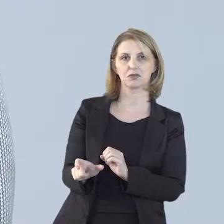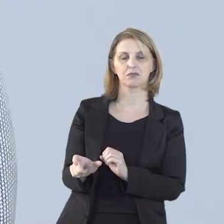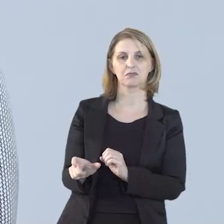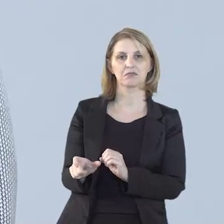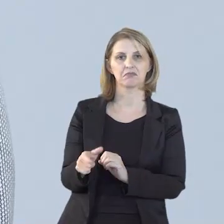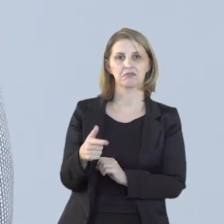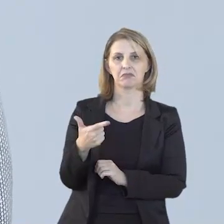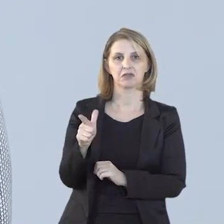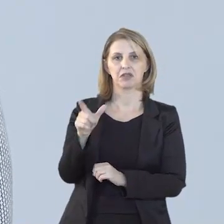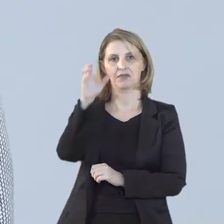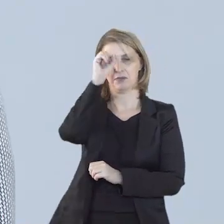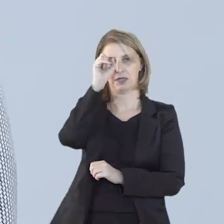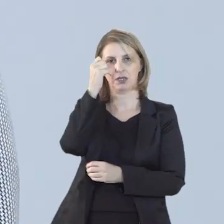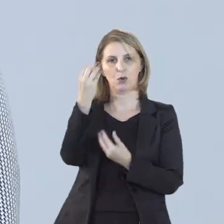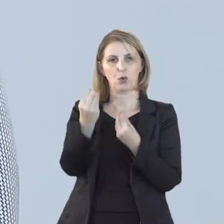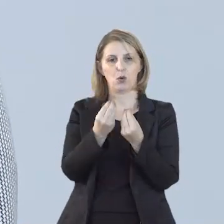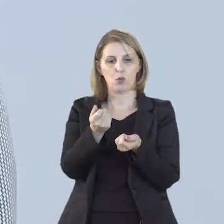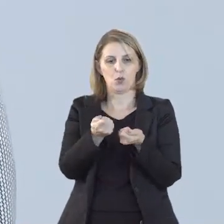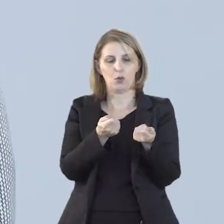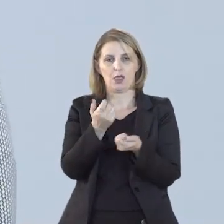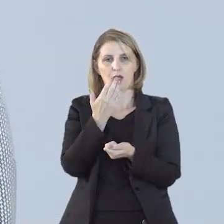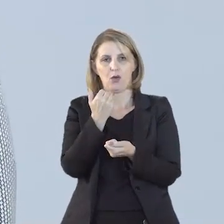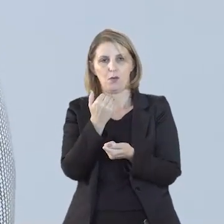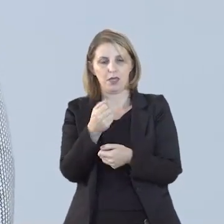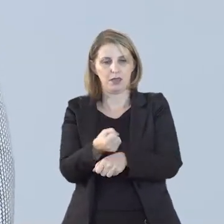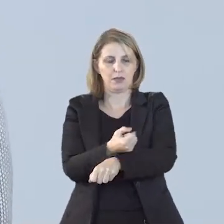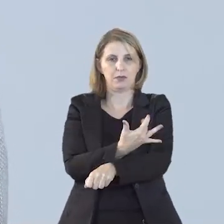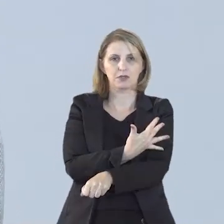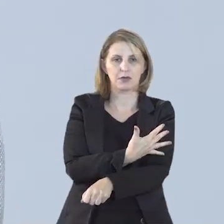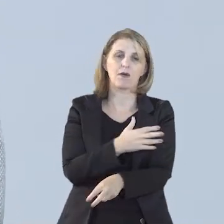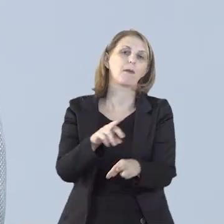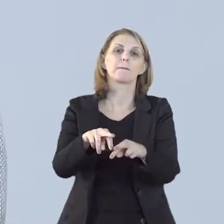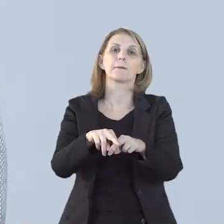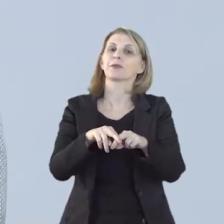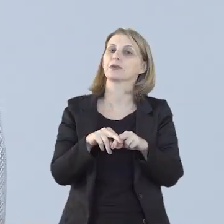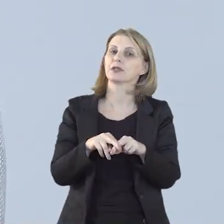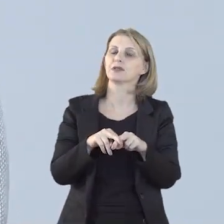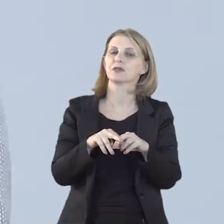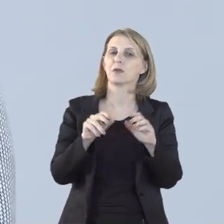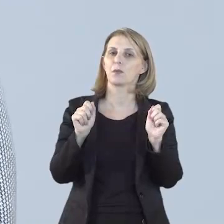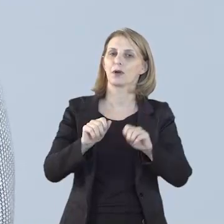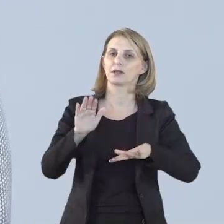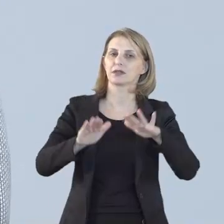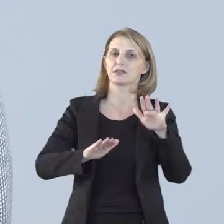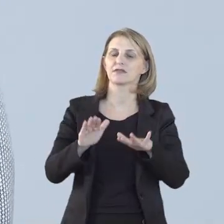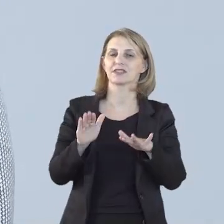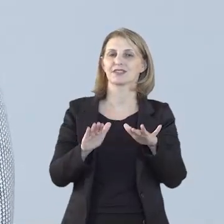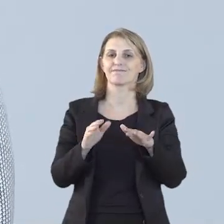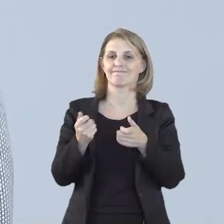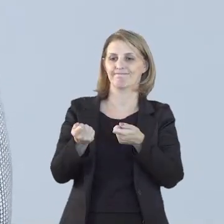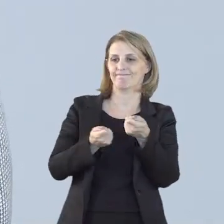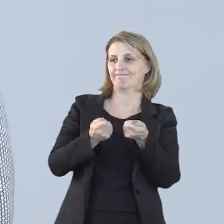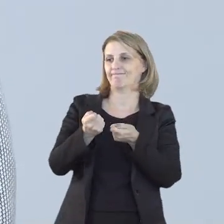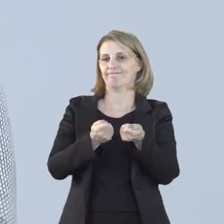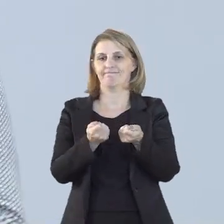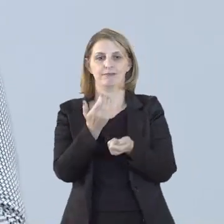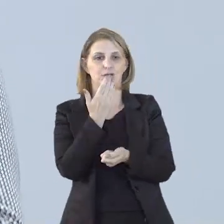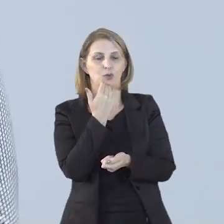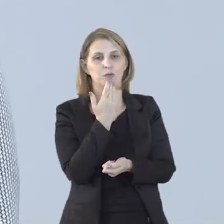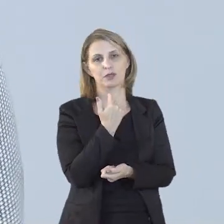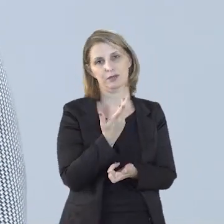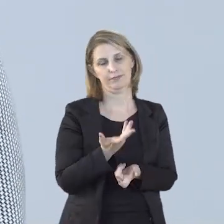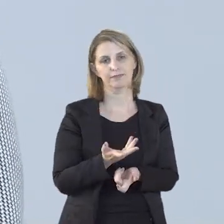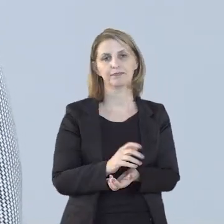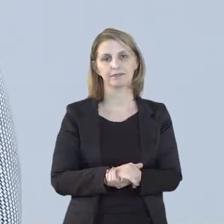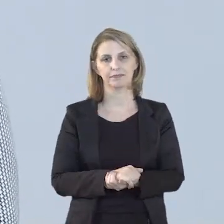caso contrário, a pessoa não teve, né, esse embasamento. E, por causa disso, ela pode acabar